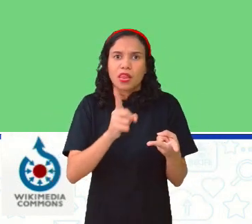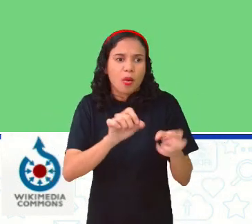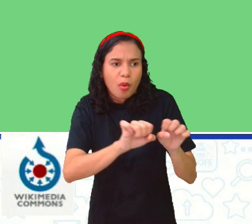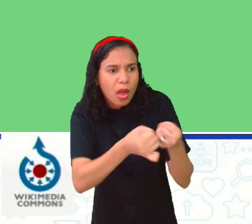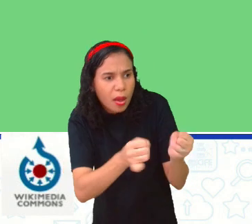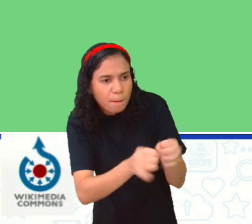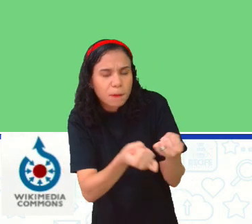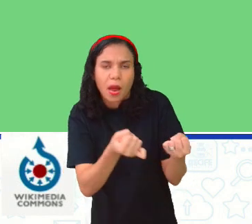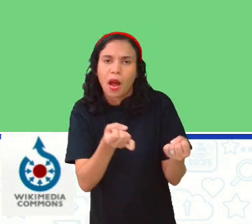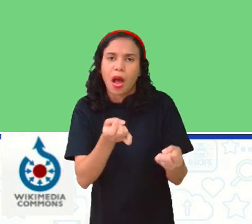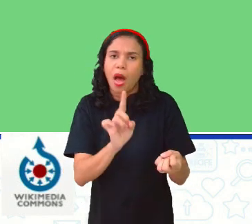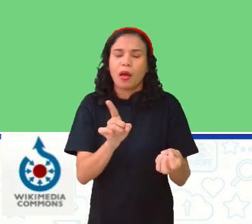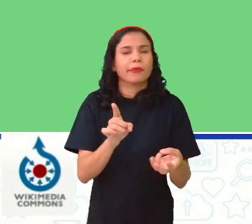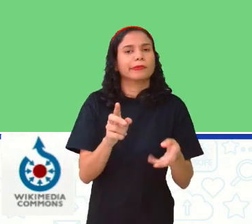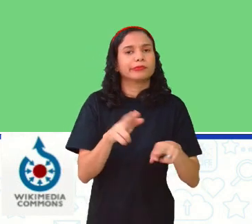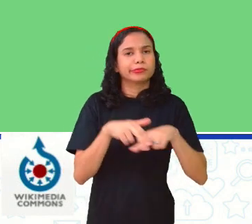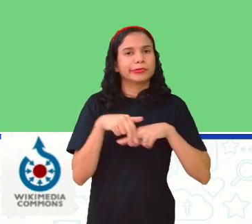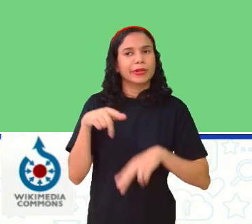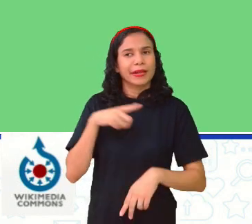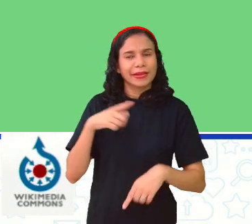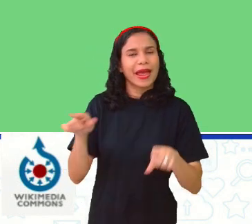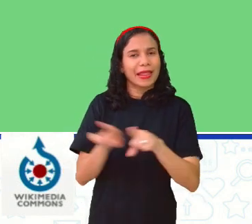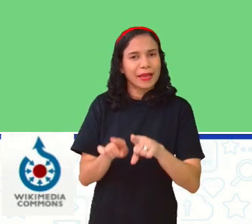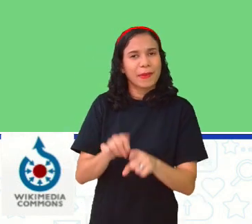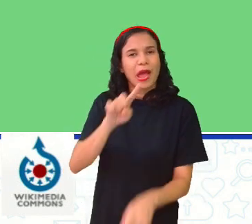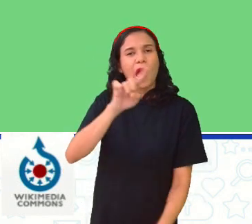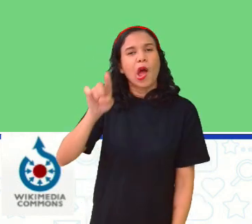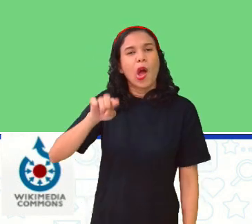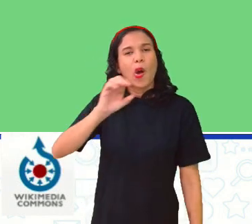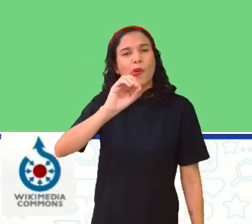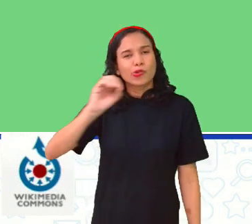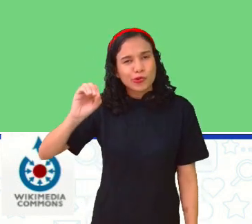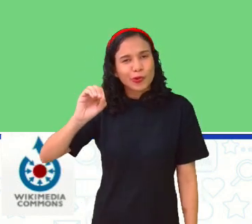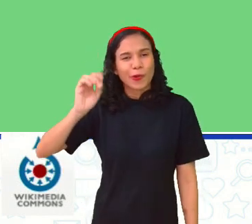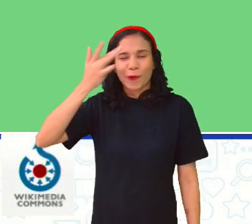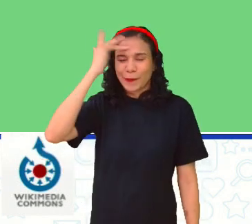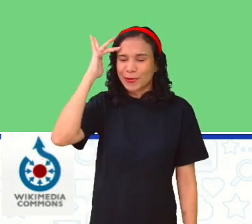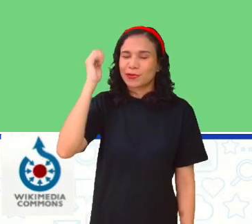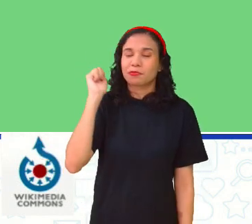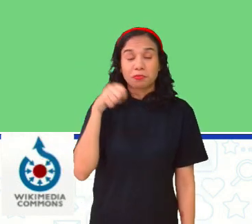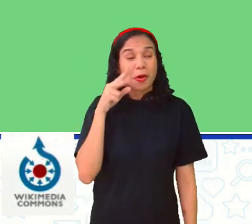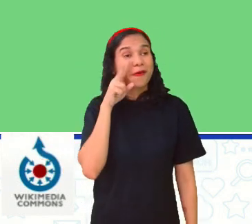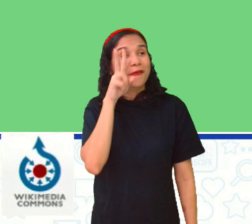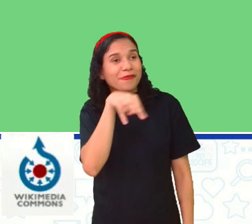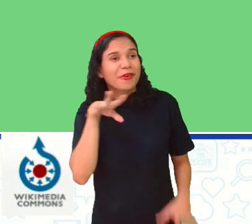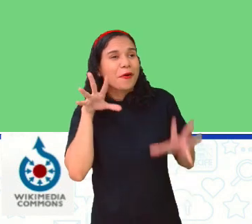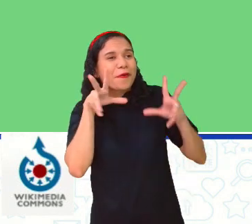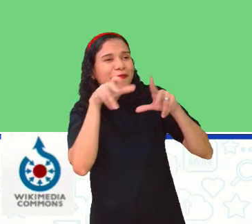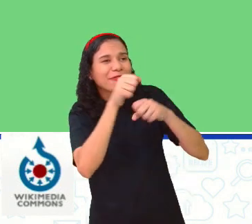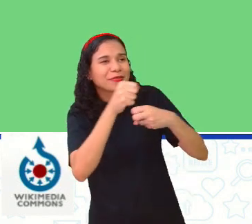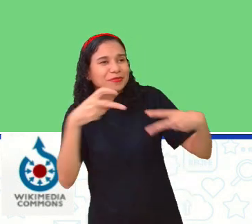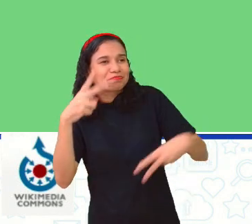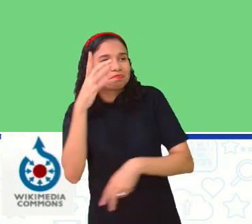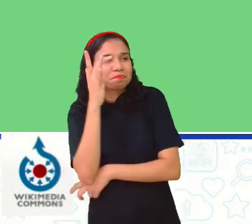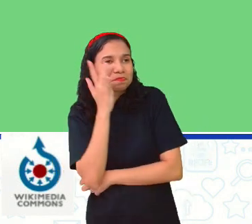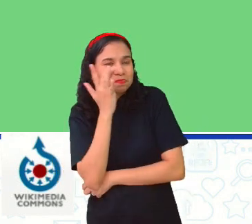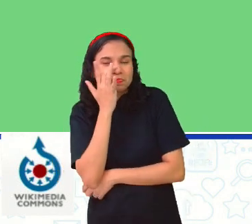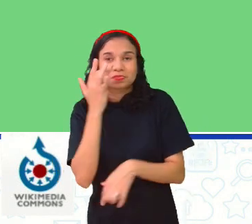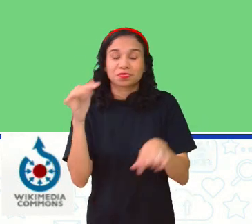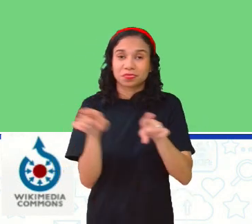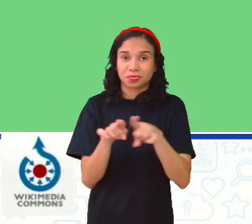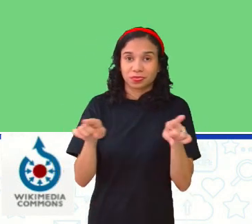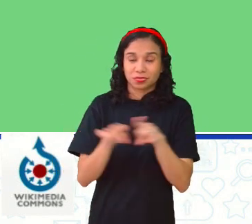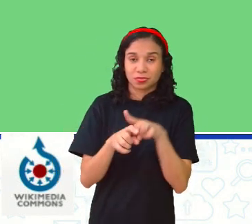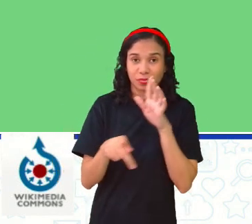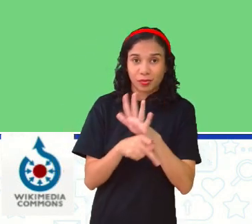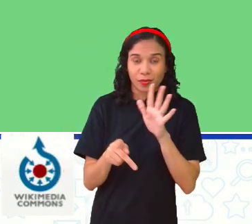vocês possam levar. Nós temos zoológicos também, que você pode ter cuidado com os animais que vocês estão lá. No Jardim Botânico também, quando